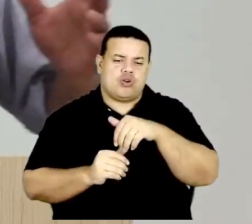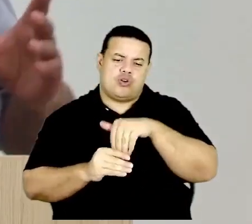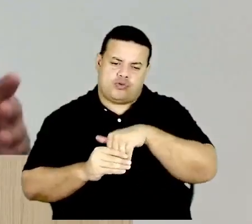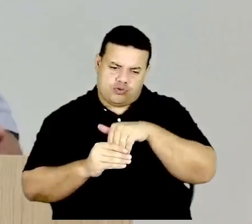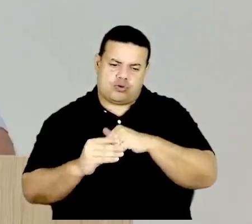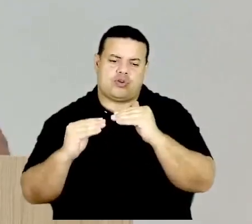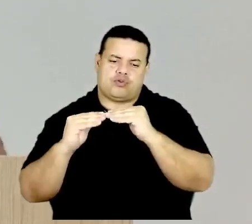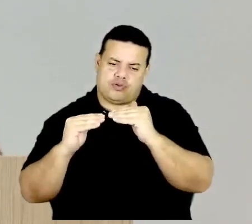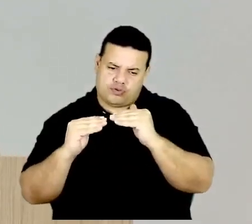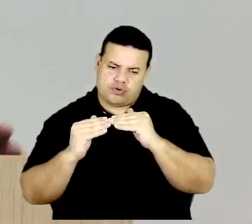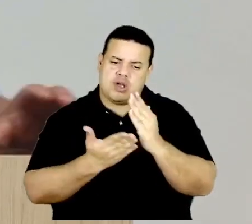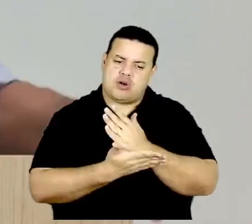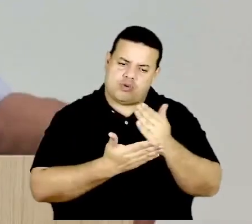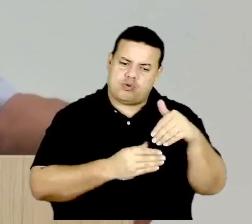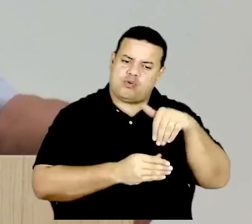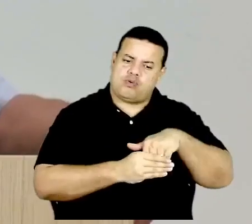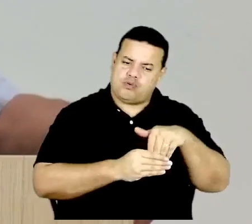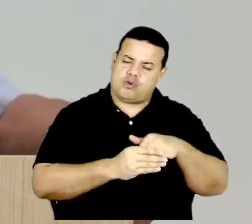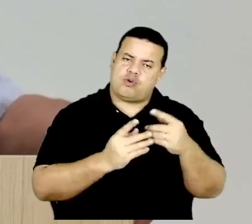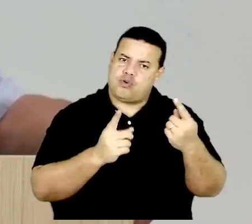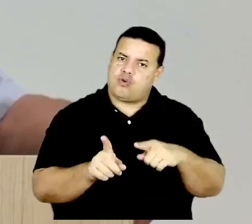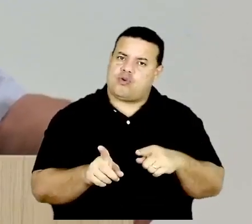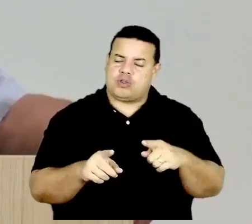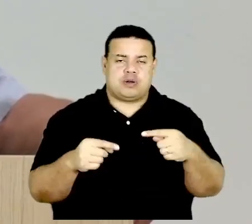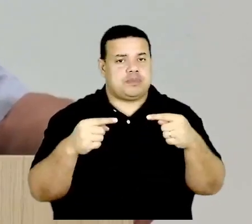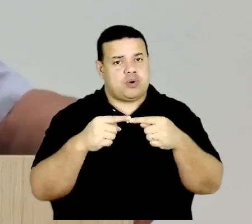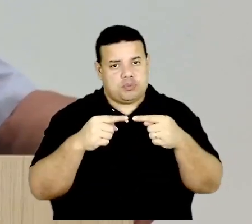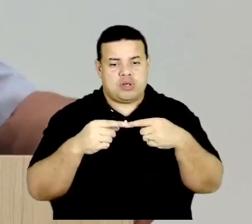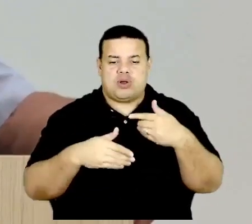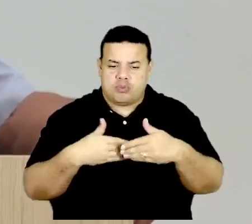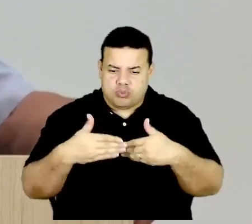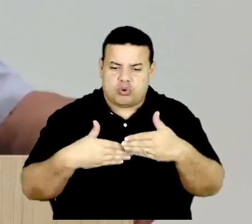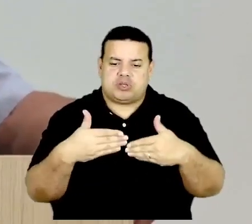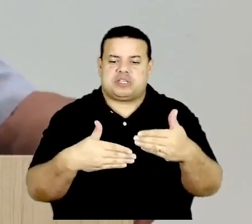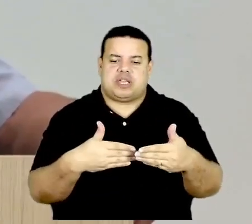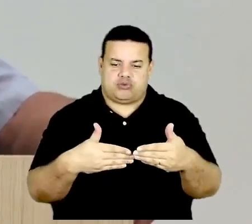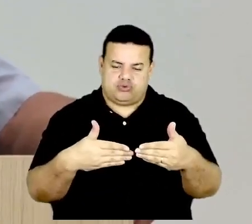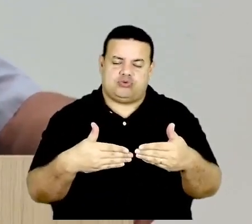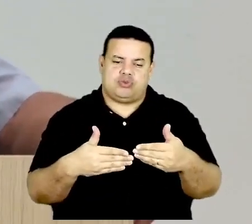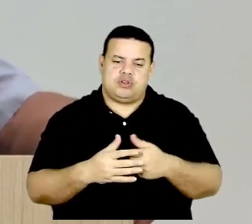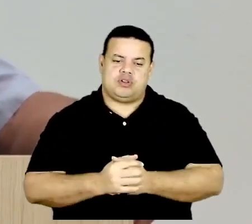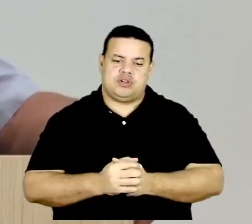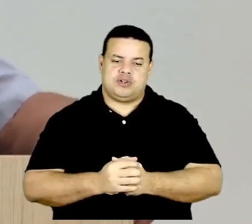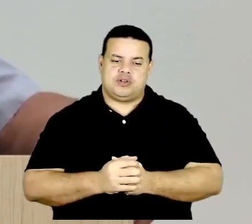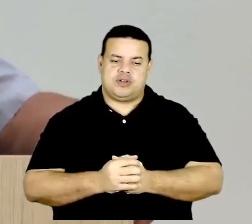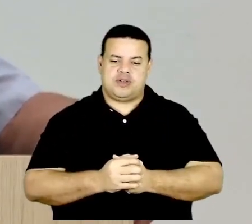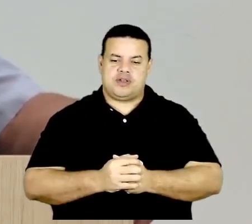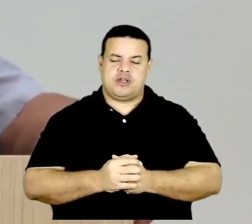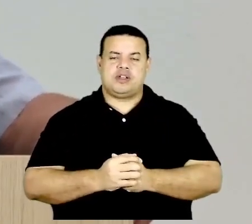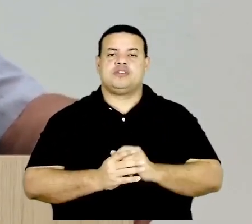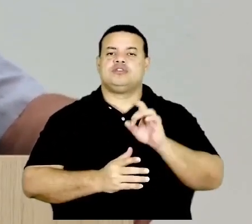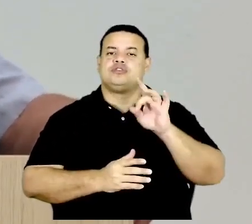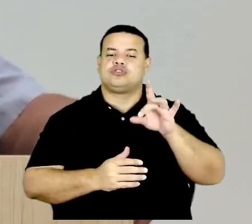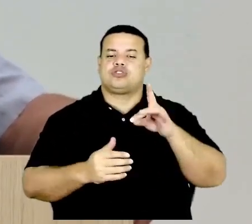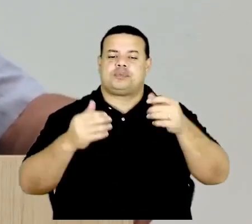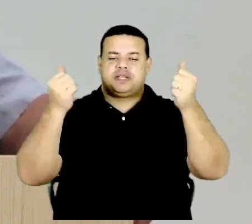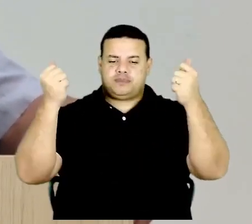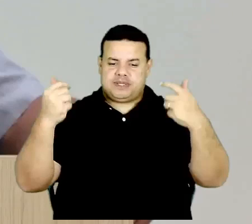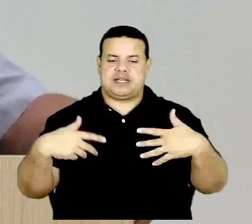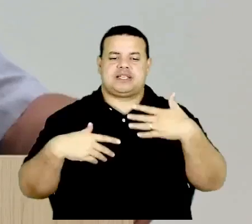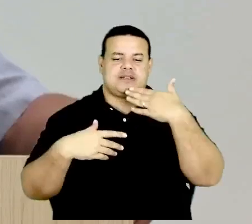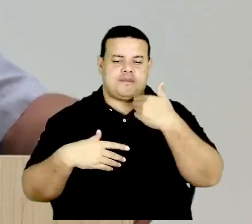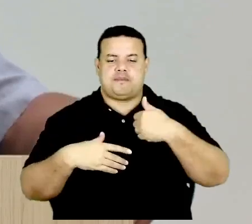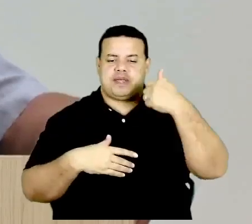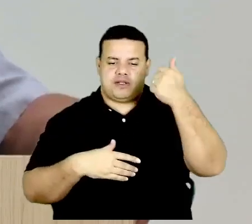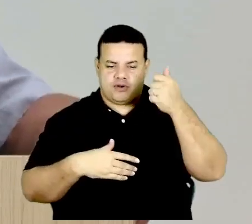outros votaram contra, mas isso faz parte do processo também. E só, de repente, para maiores esclarecimentos, Oliveira Castro,